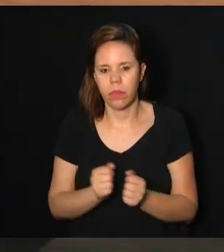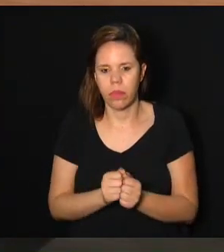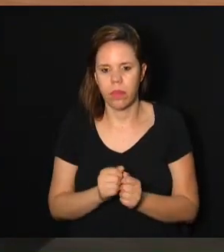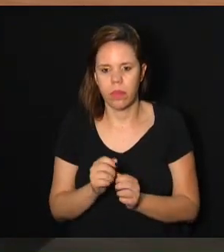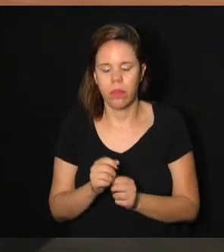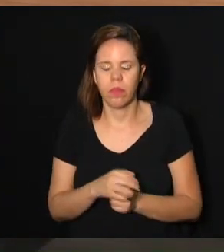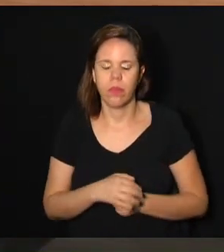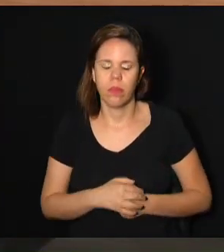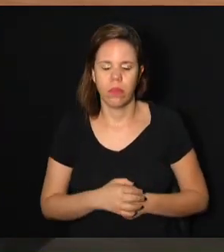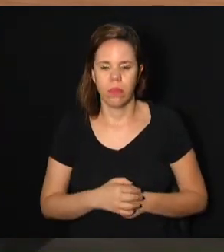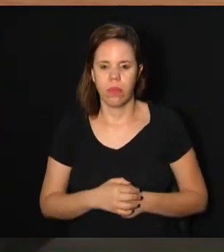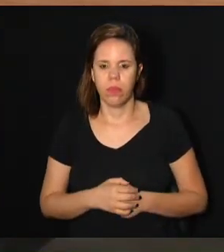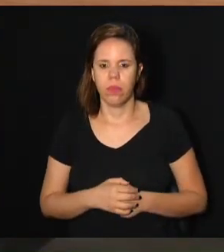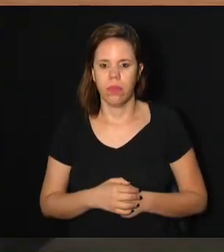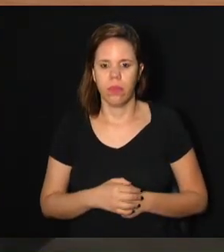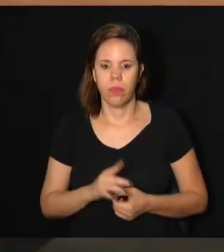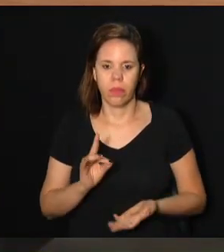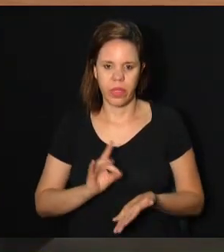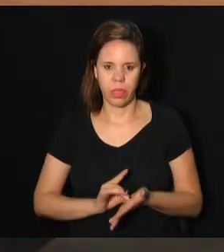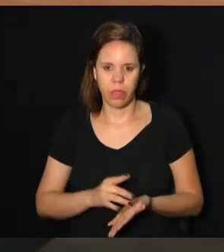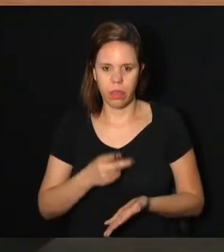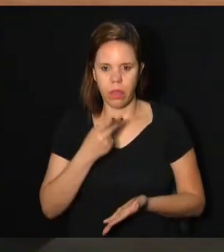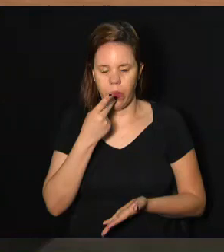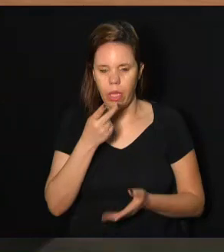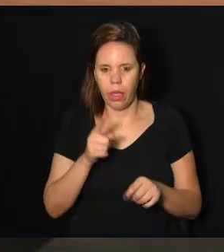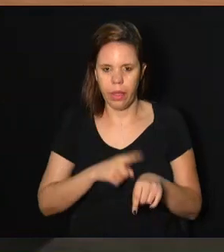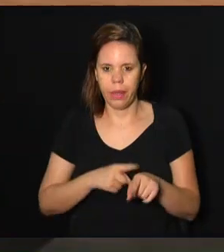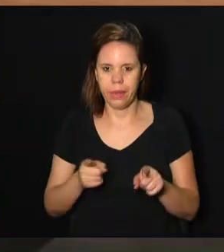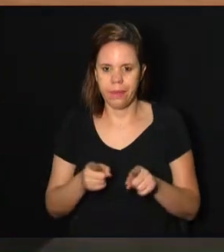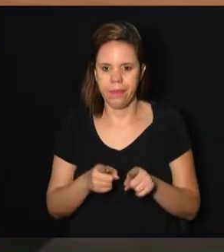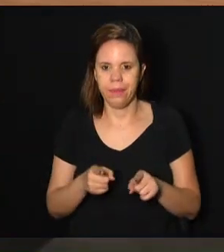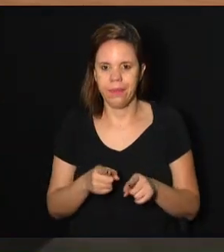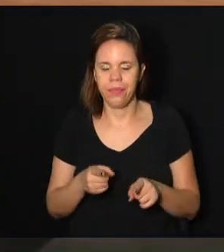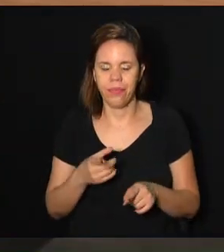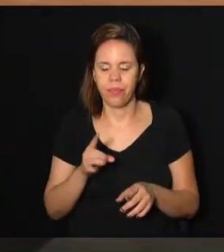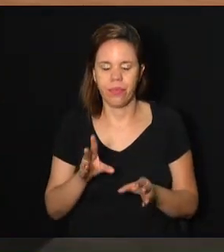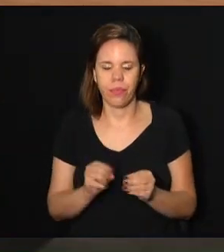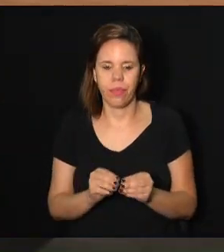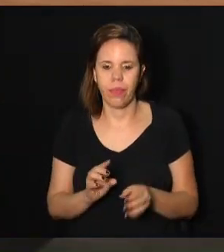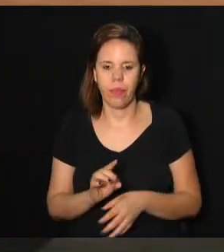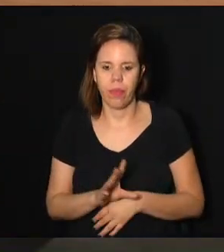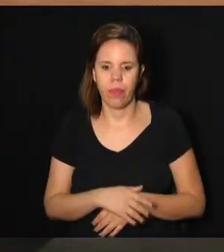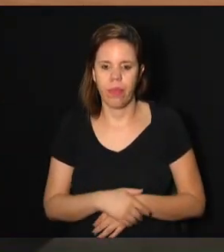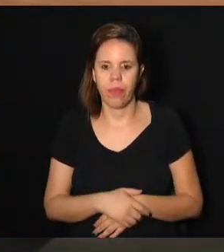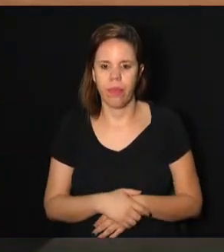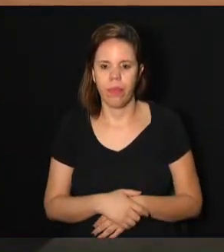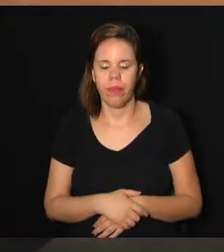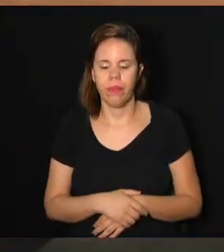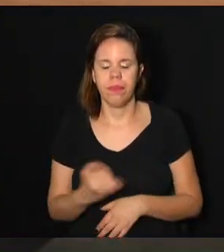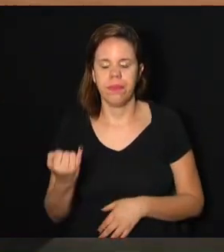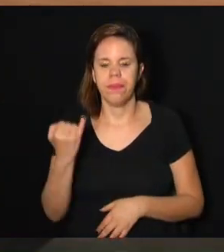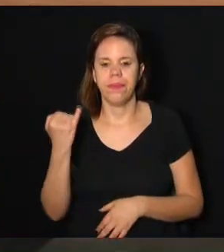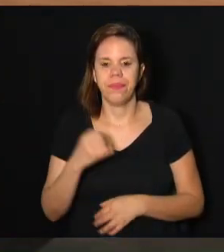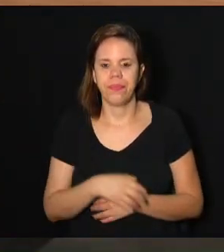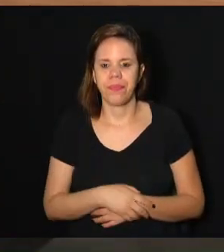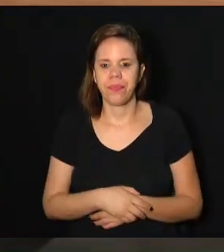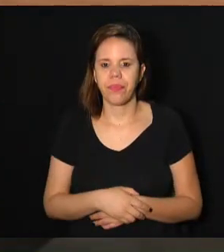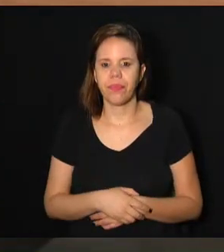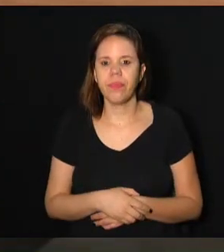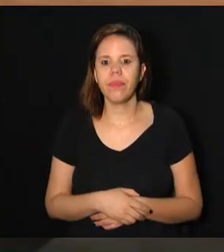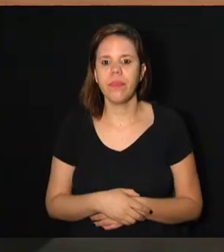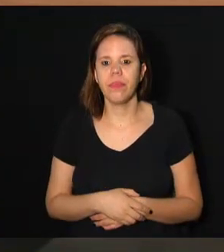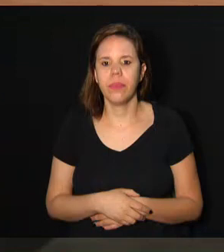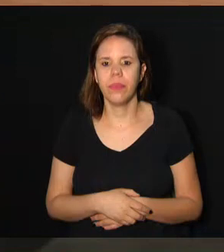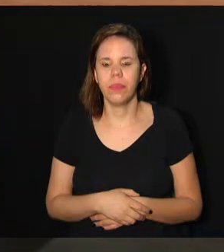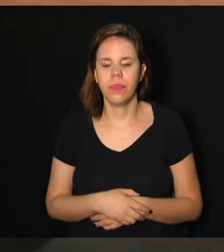Senhor presidente, na realidade, eu vou falar muito pouco só da questão mais importante.